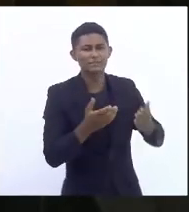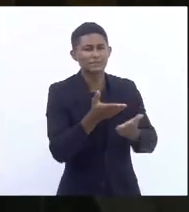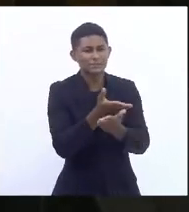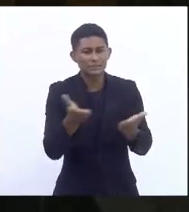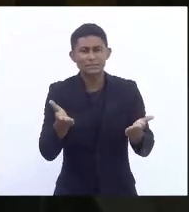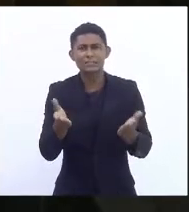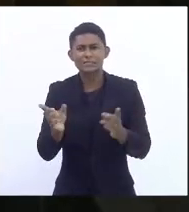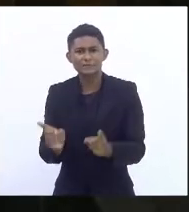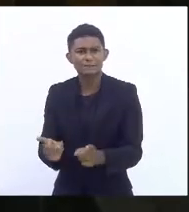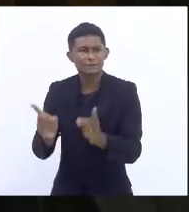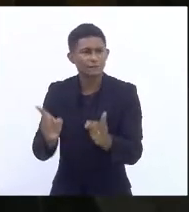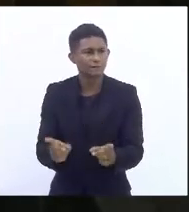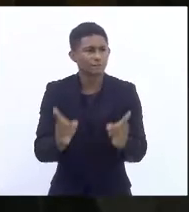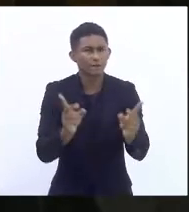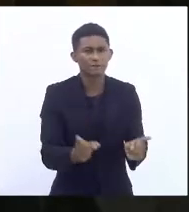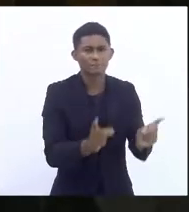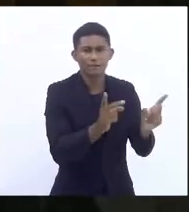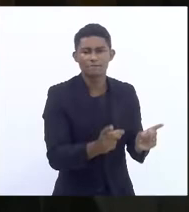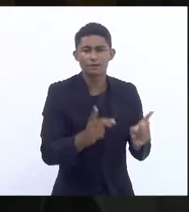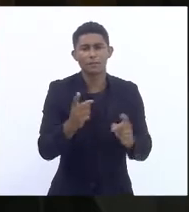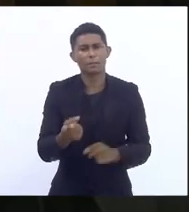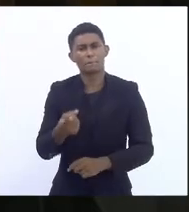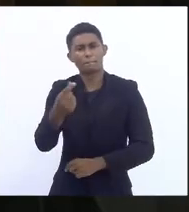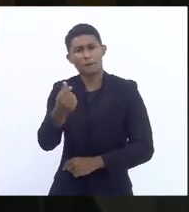mais barato ainda do que a Rua